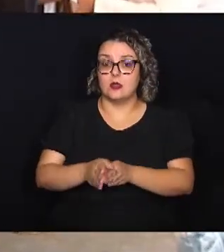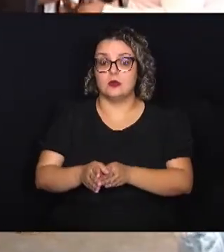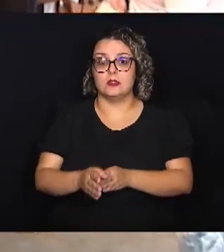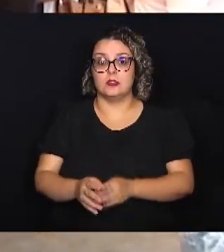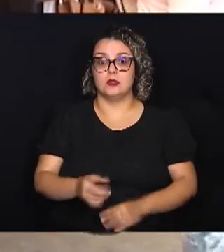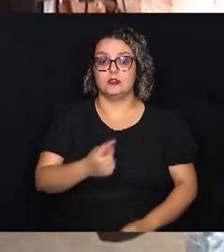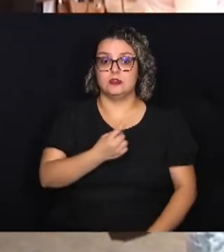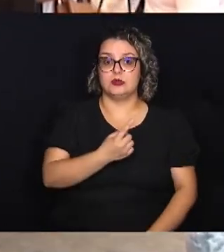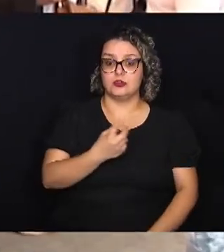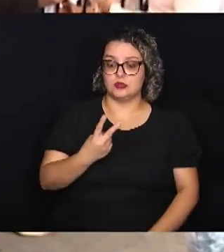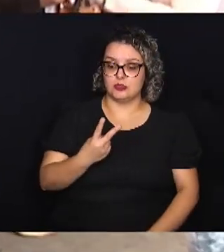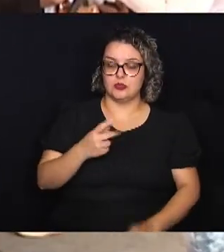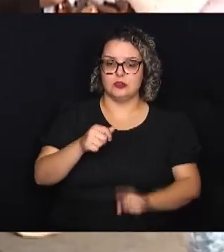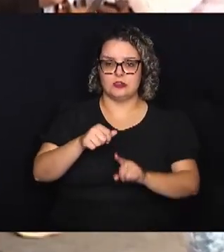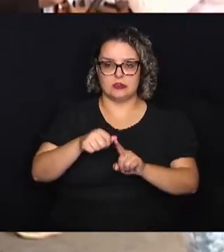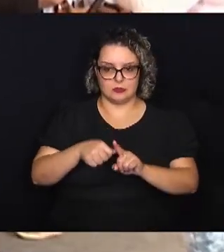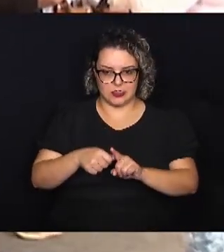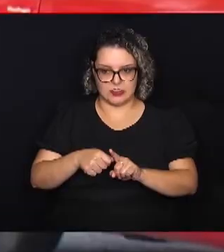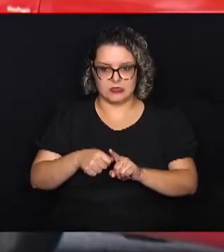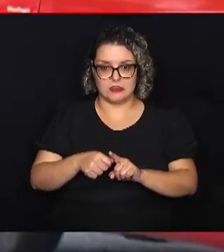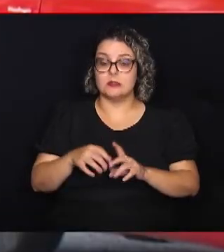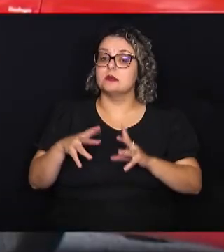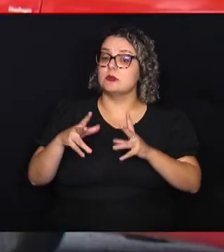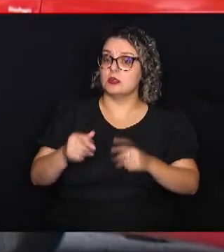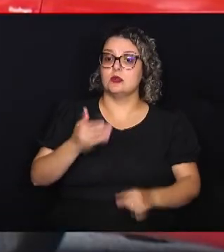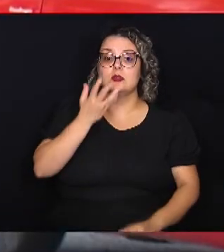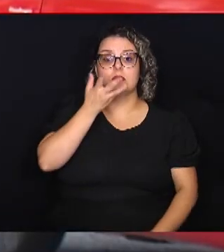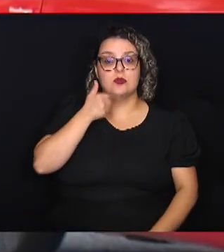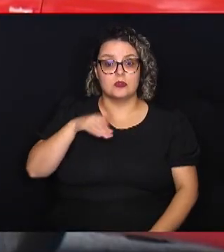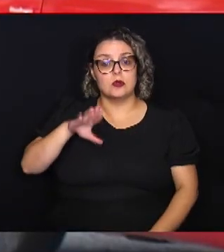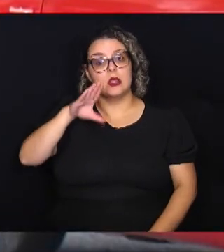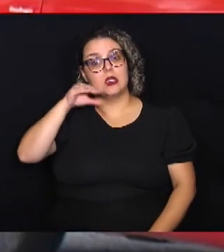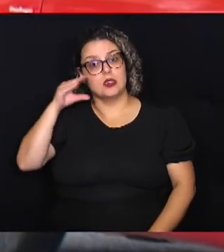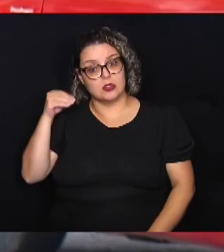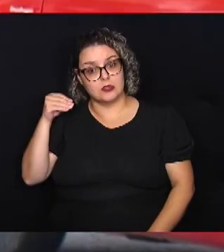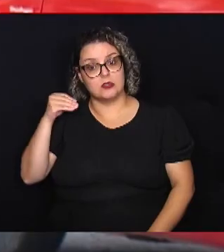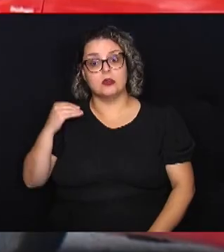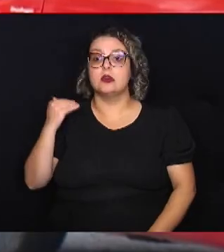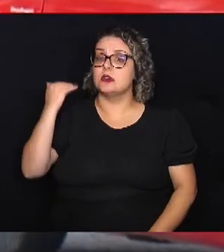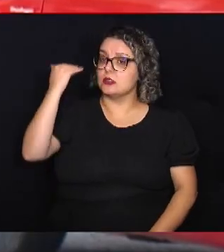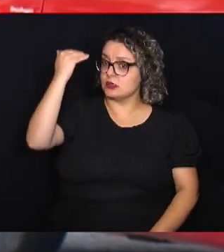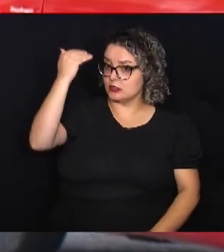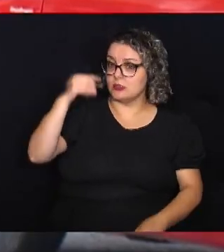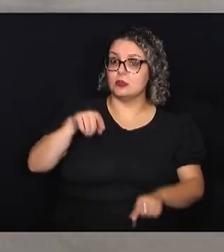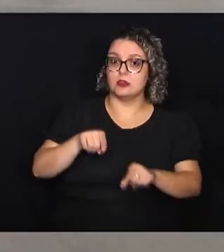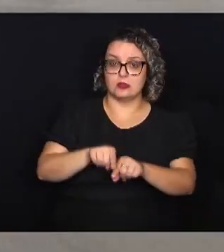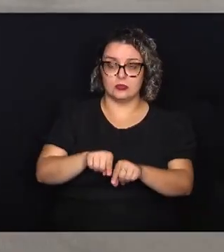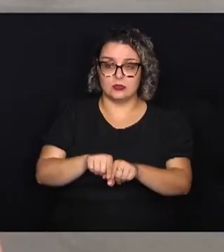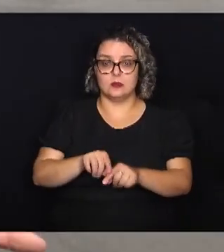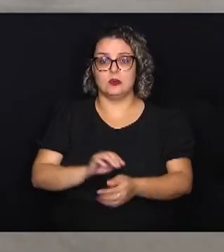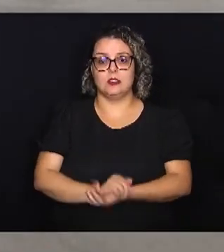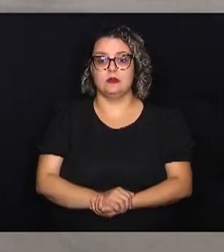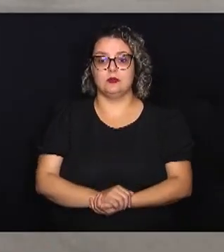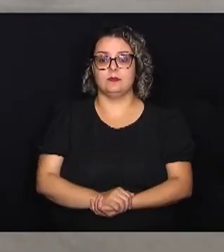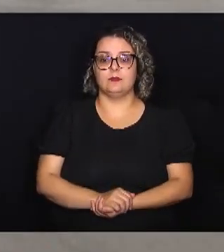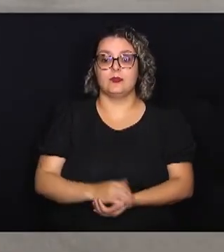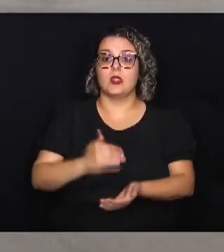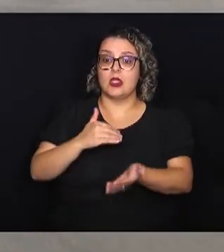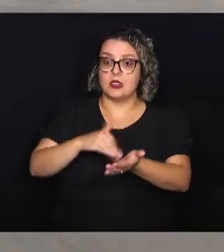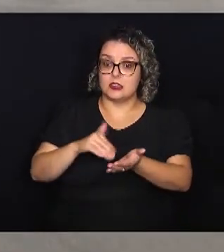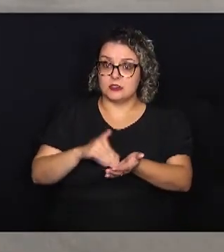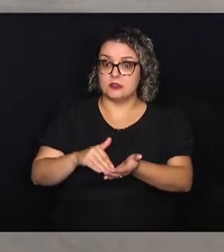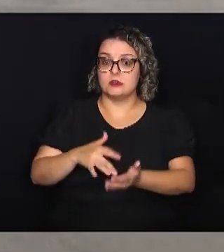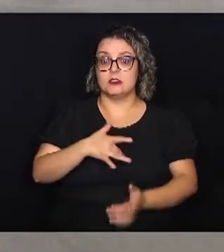12 meses e para todas as crianças, adolescentes e adultos suscetíveis. A Secretaria da